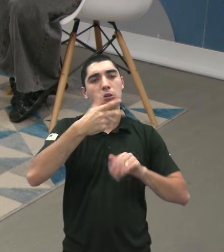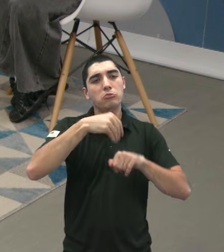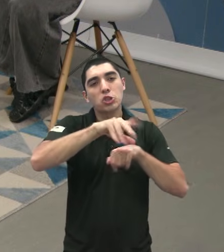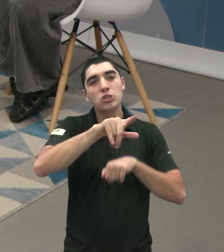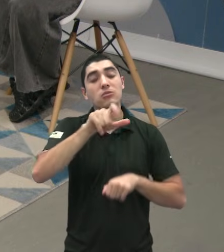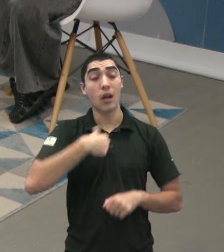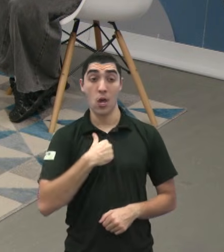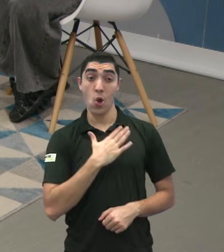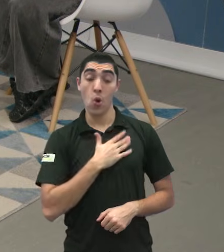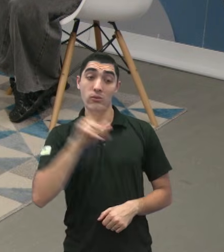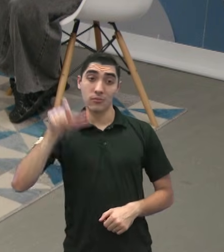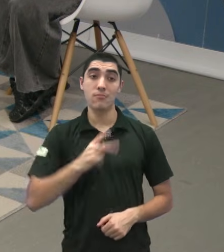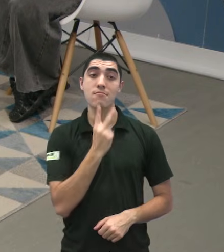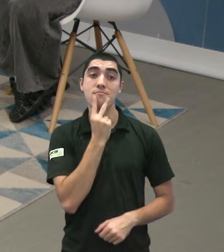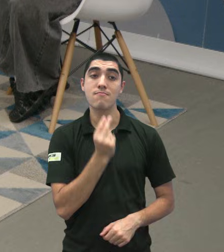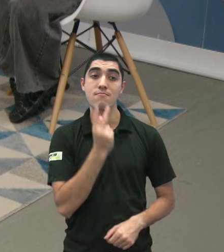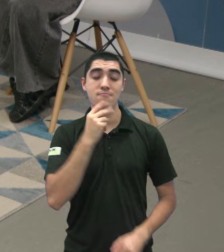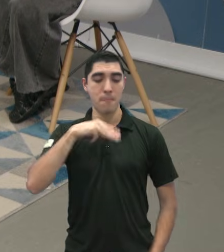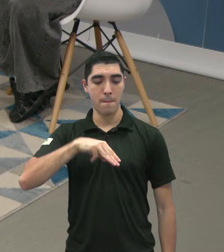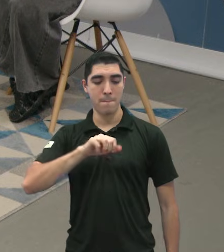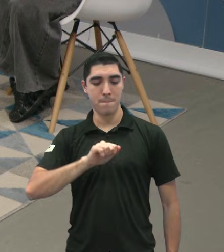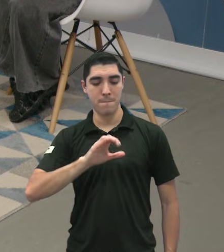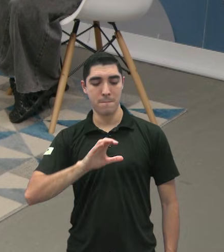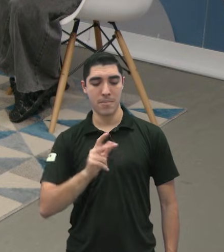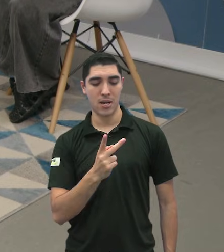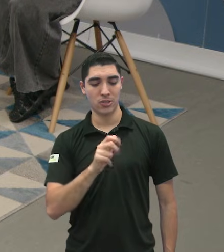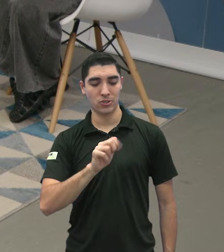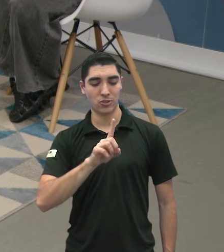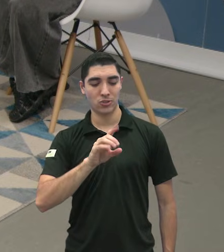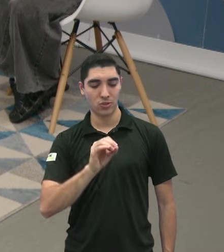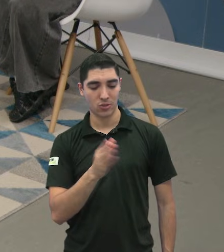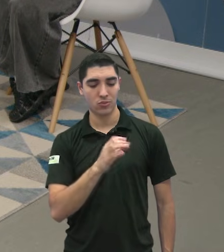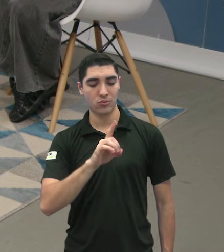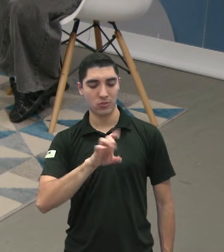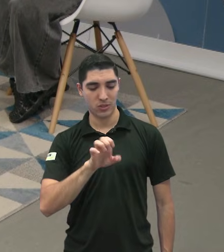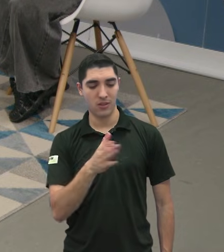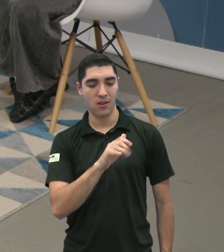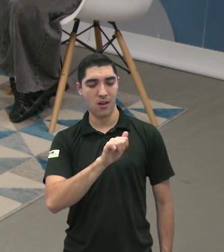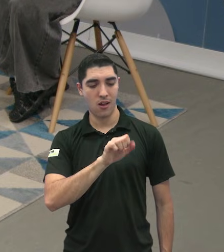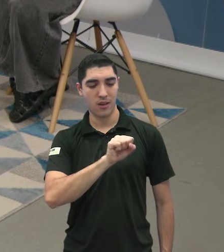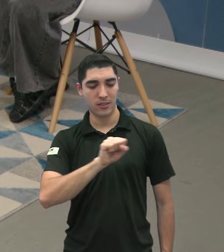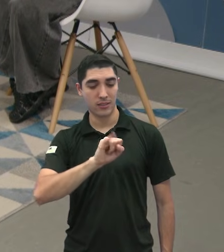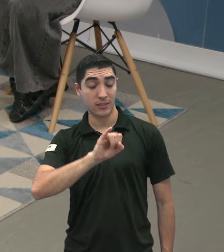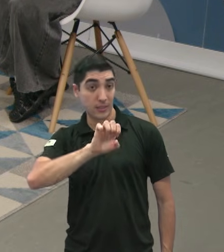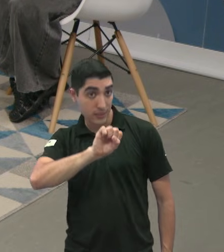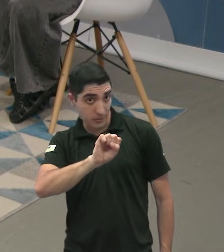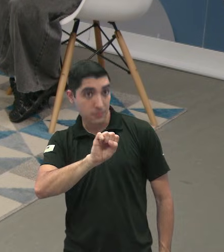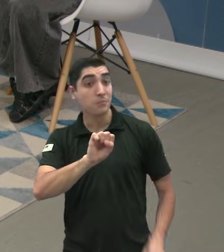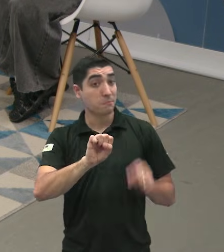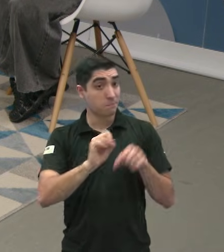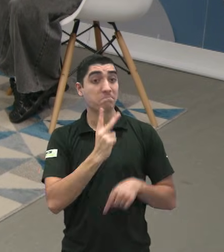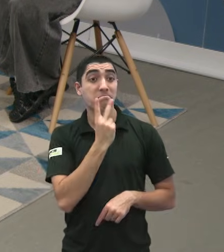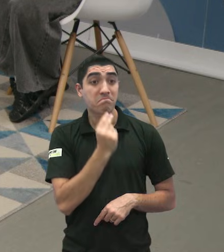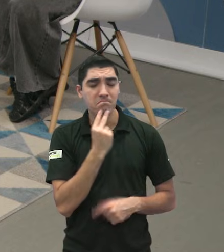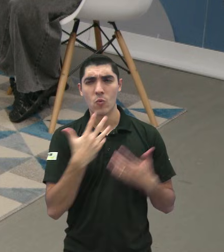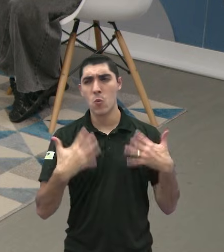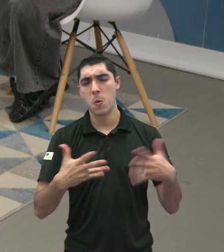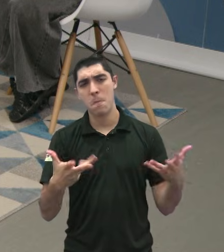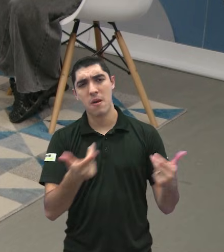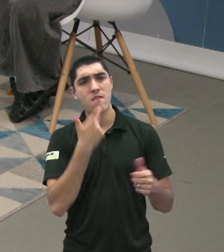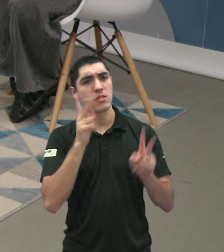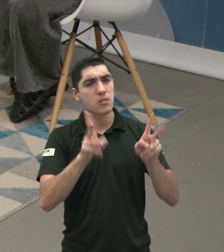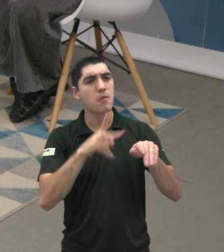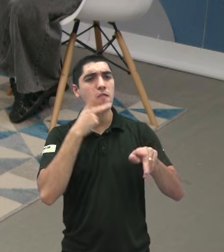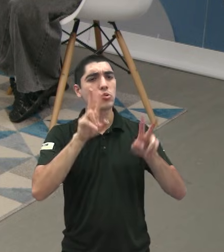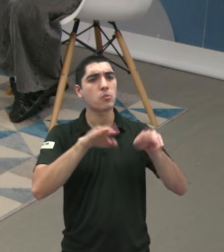gosto muito de Machado de Assis, excelente, né, como ele tratou a questão da desigualdade